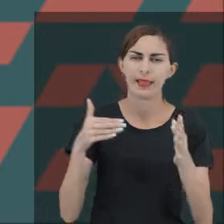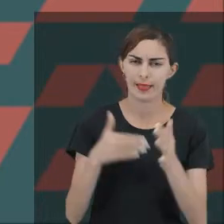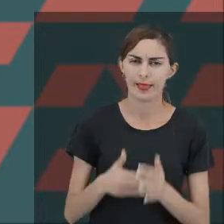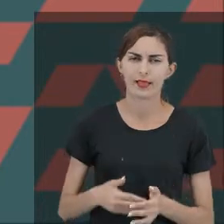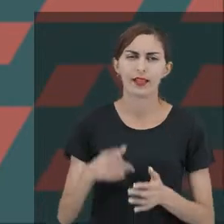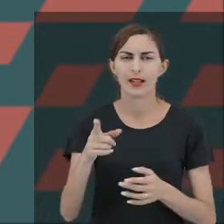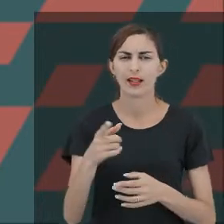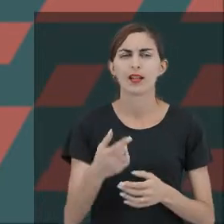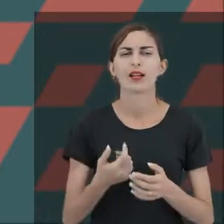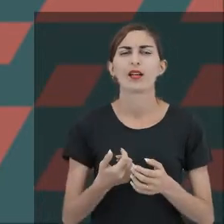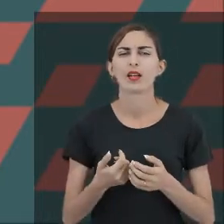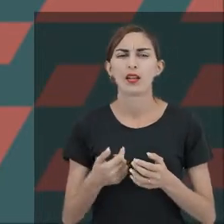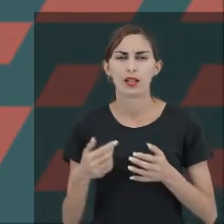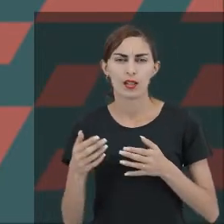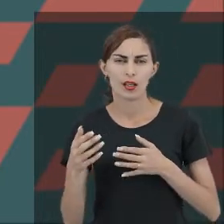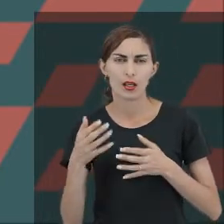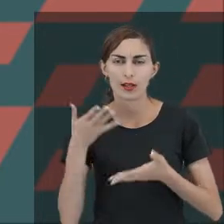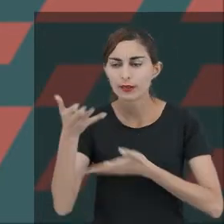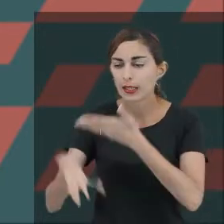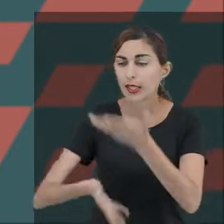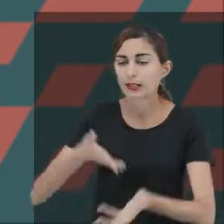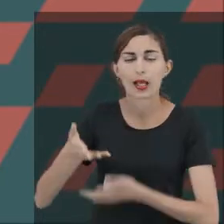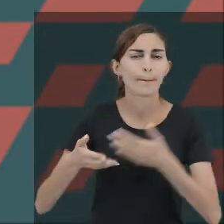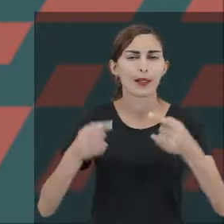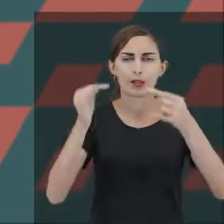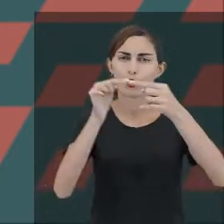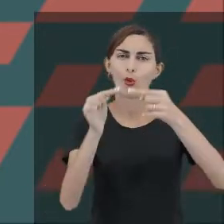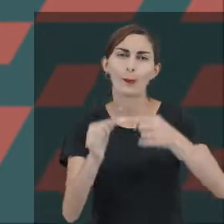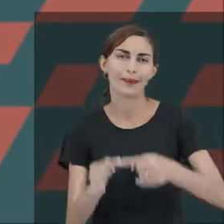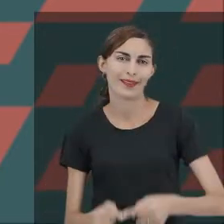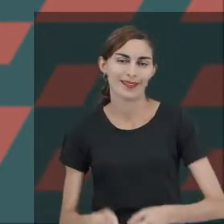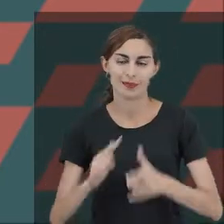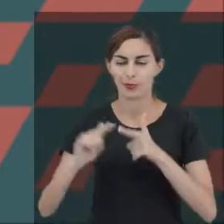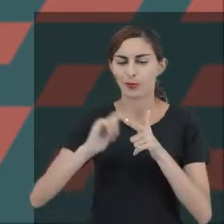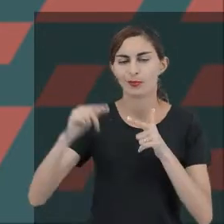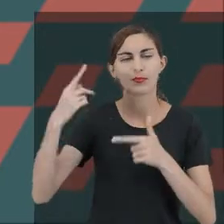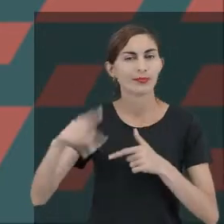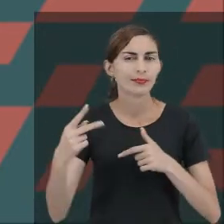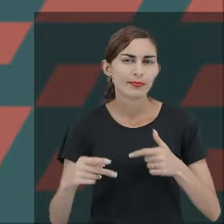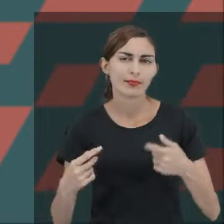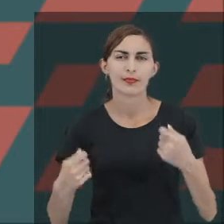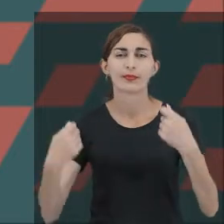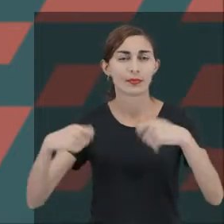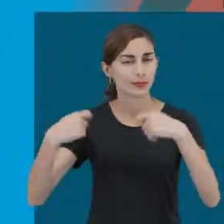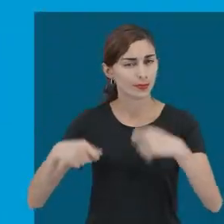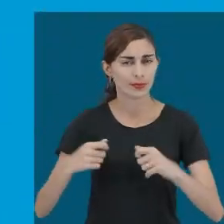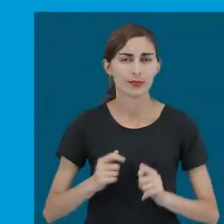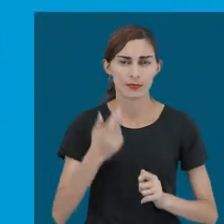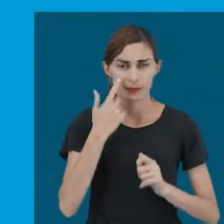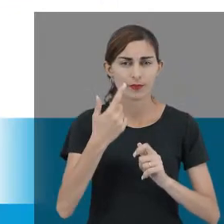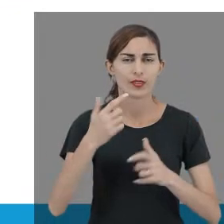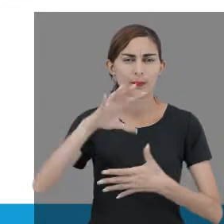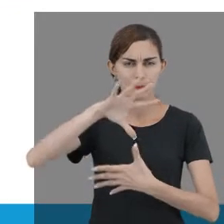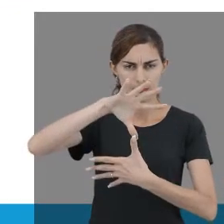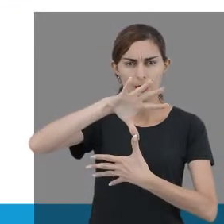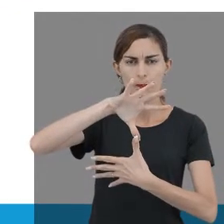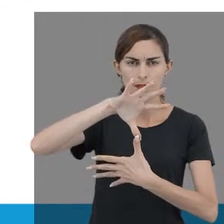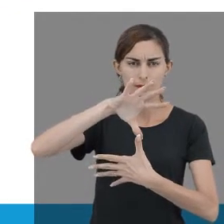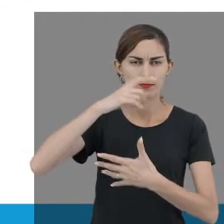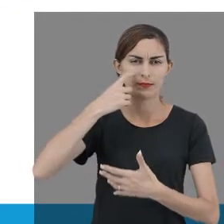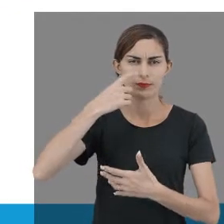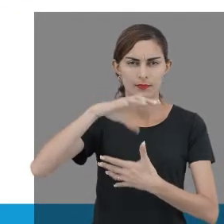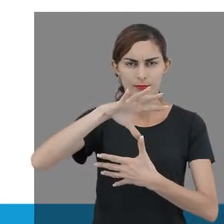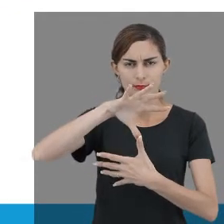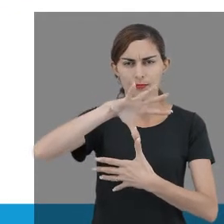aquela criança ela tenha um direcionamento de acordo com a patologia que ela tenha. Então, nesse mapa que a gente está apresentando